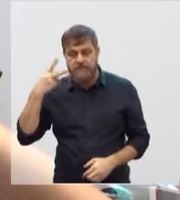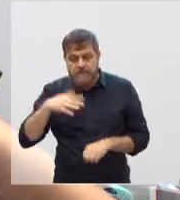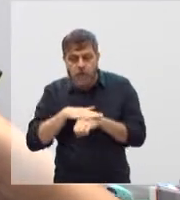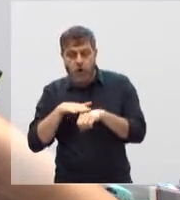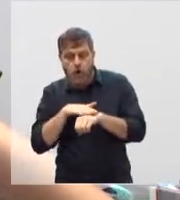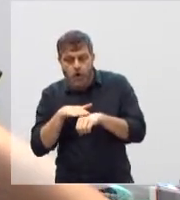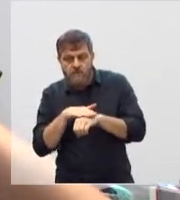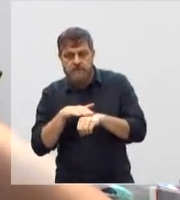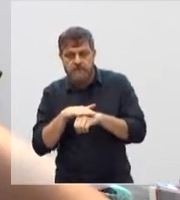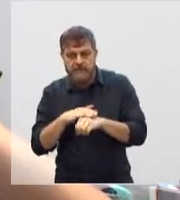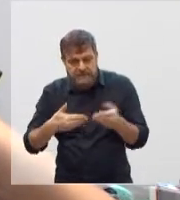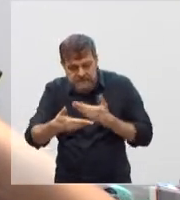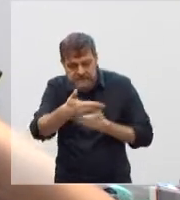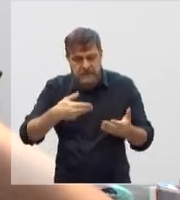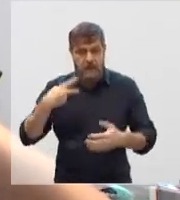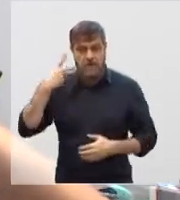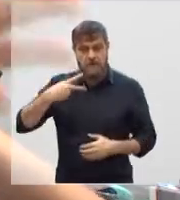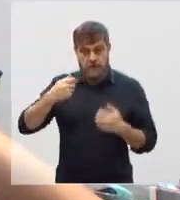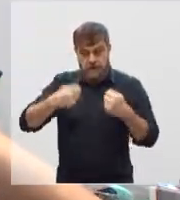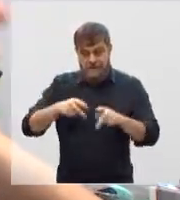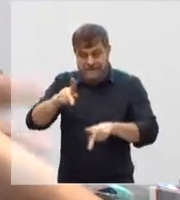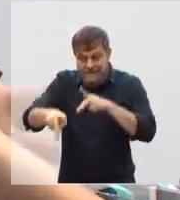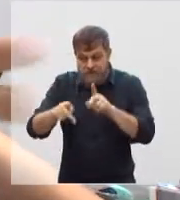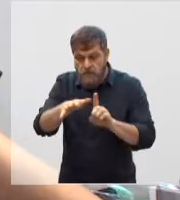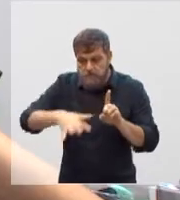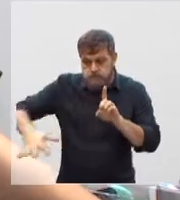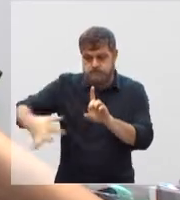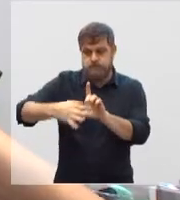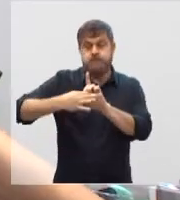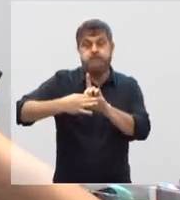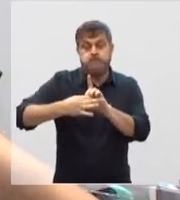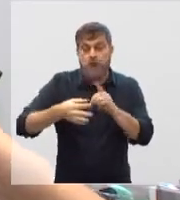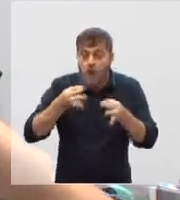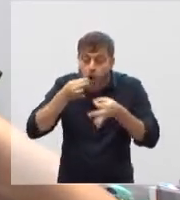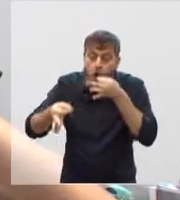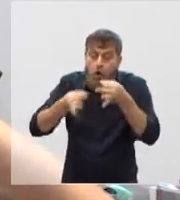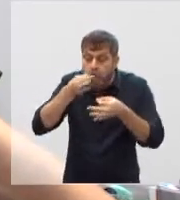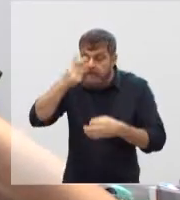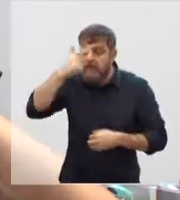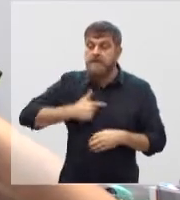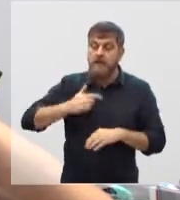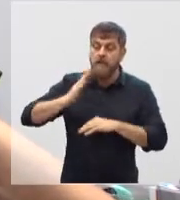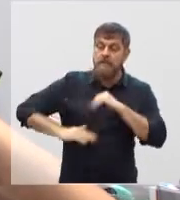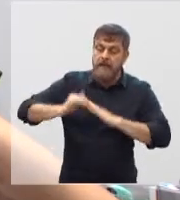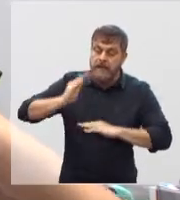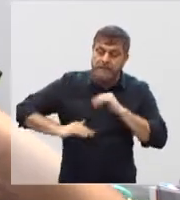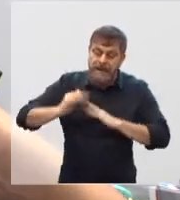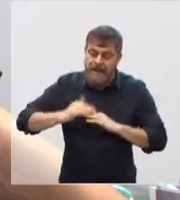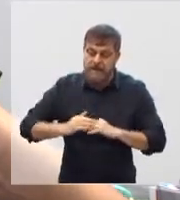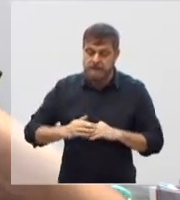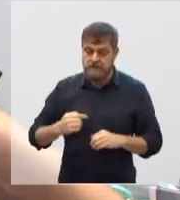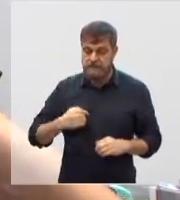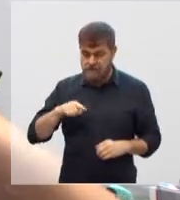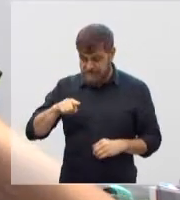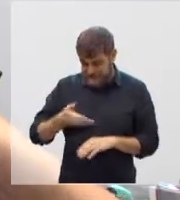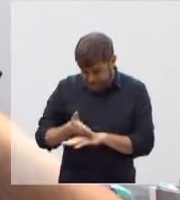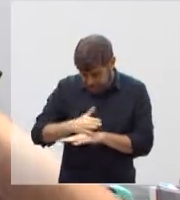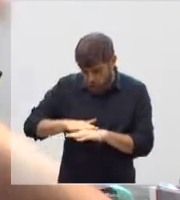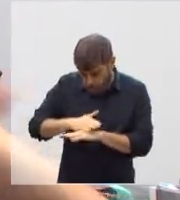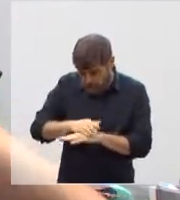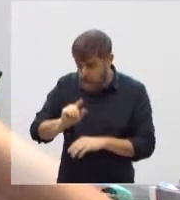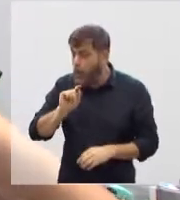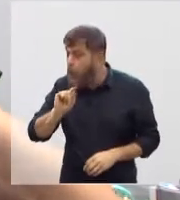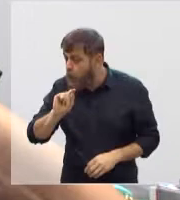seu vereador, fale com ele. O vereador precisa ouvir a sua voz. O que você está achando do trabalho dele? No que te